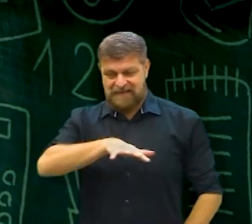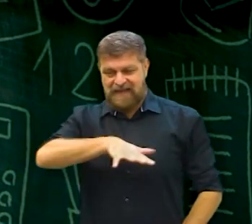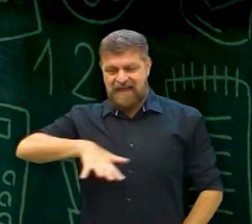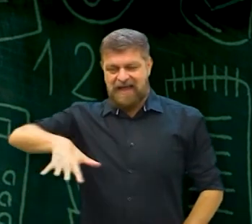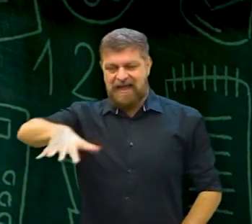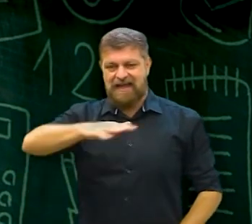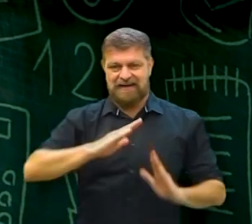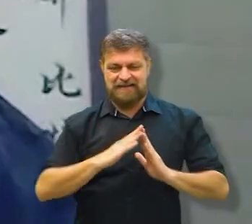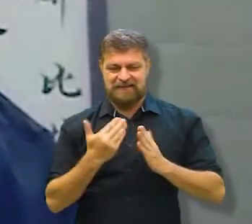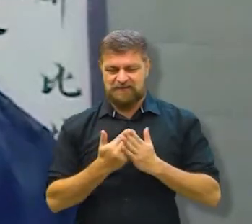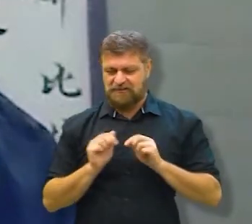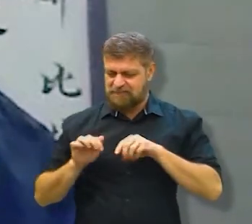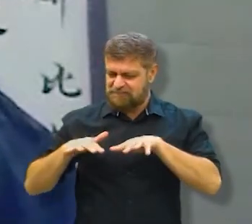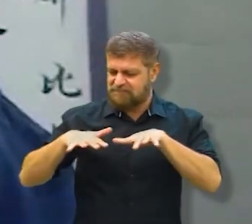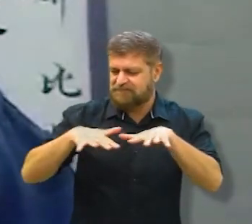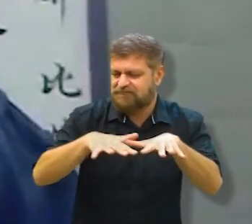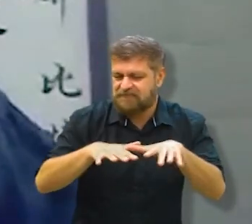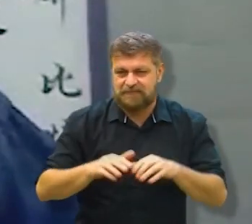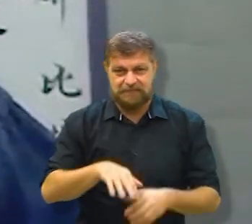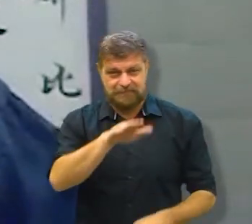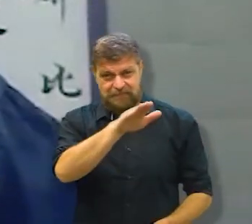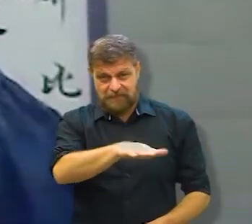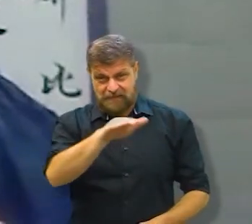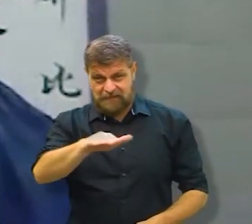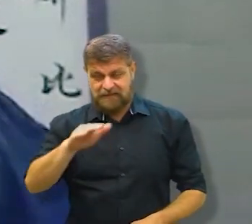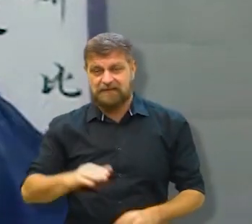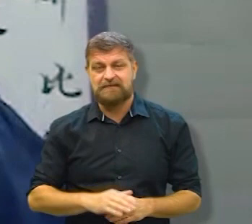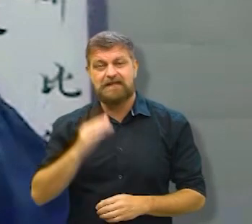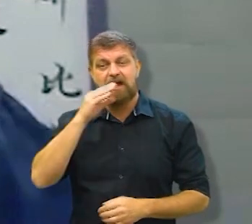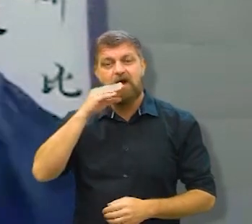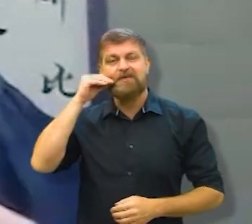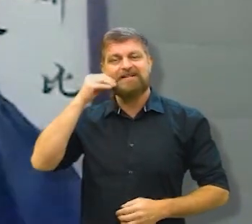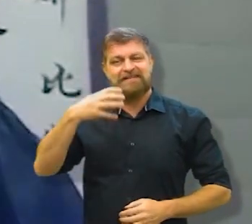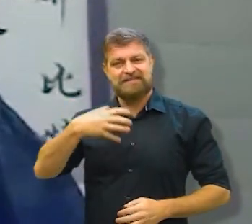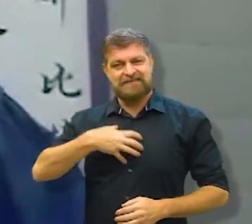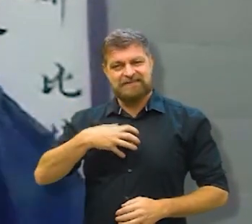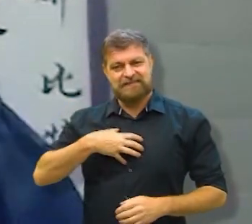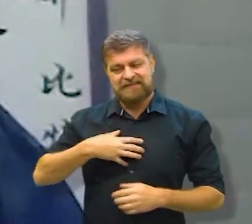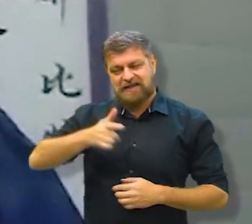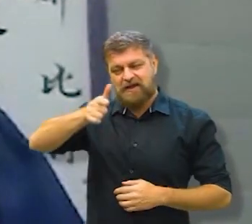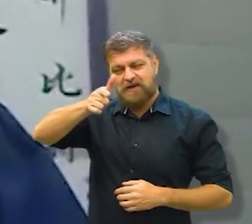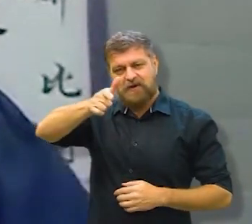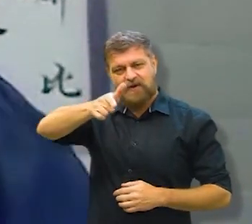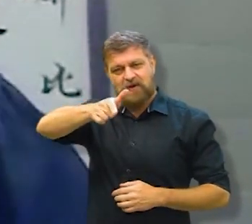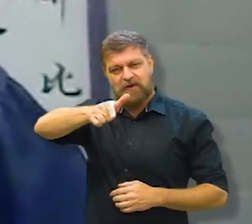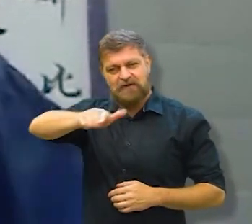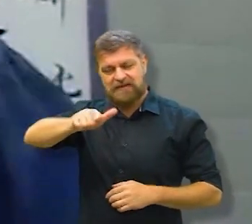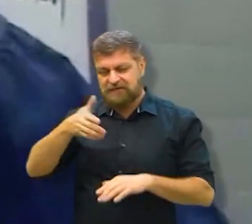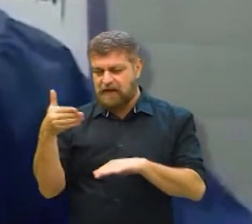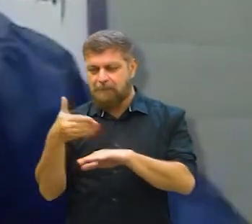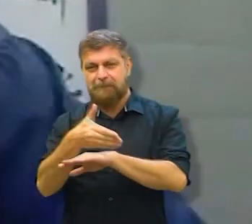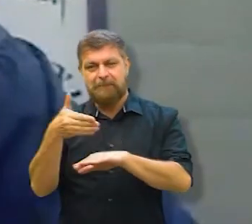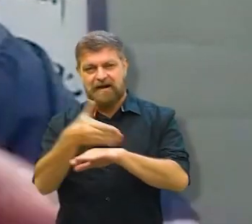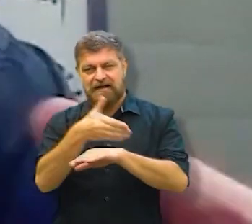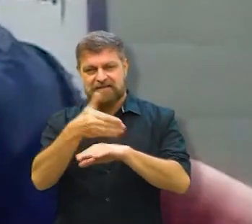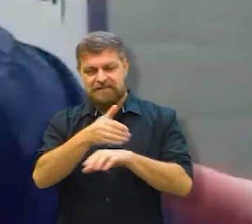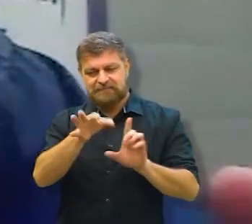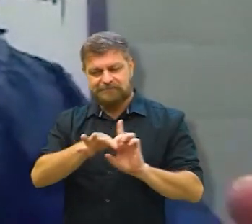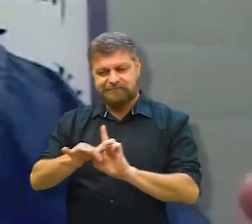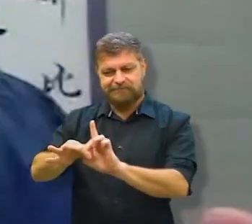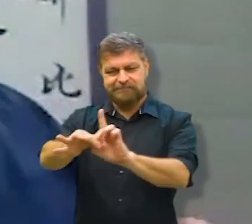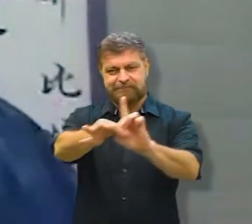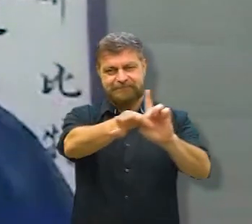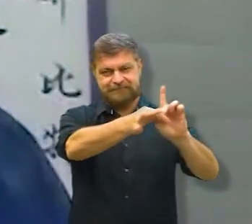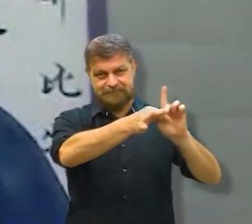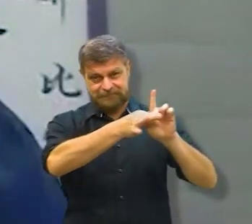no pátio da escola, vamos fazer com que essas crianças e esses adolescentes se sintam novamente participantes